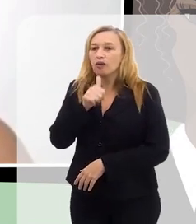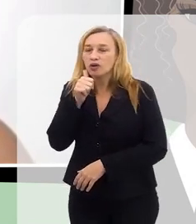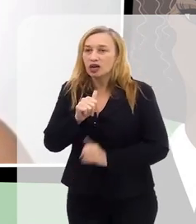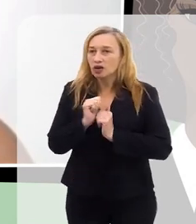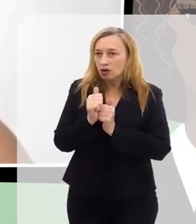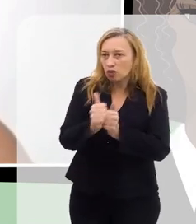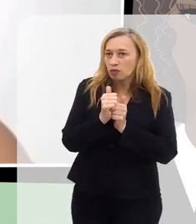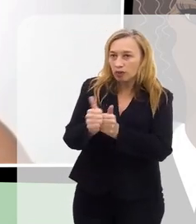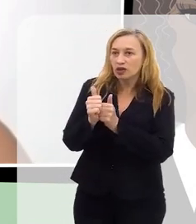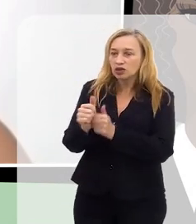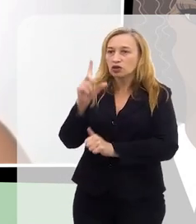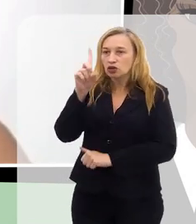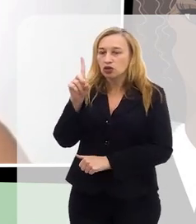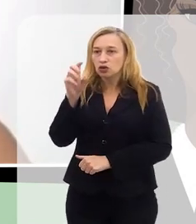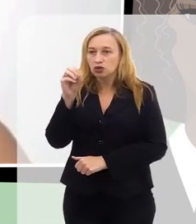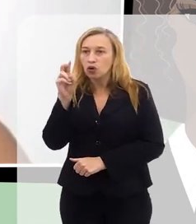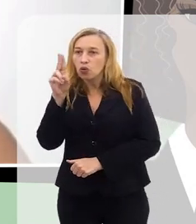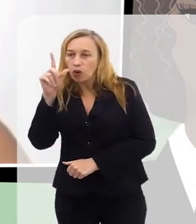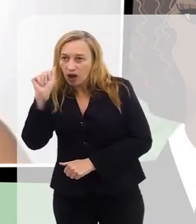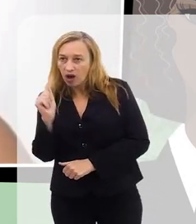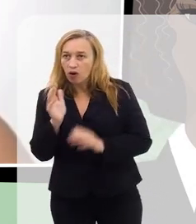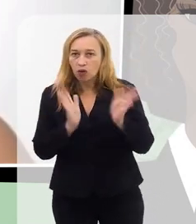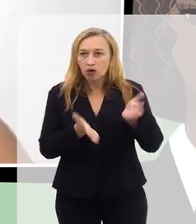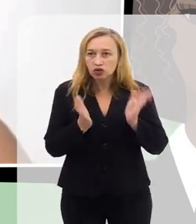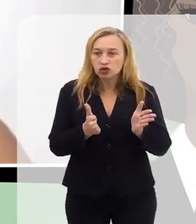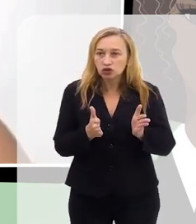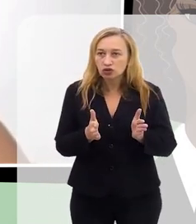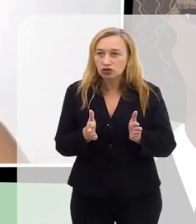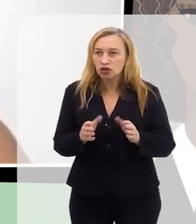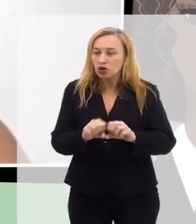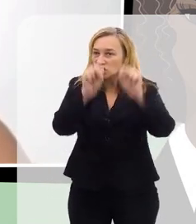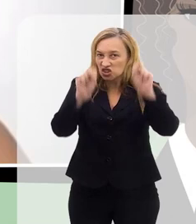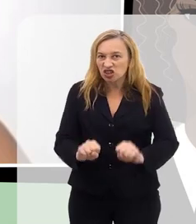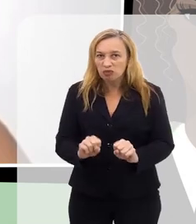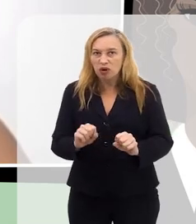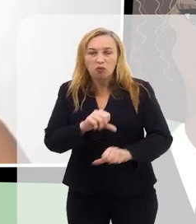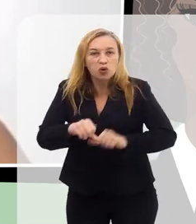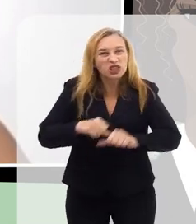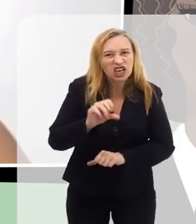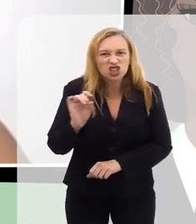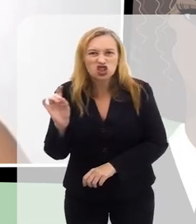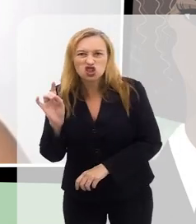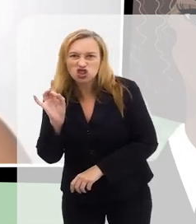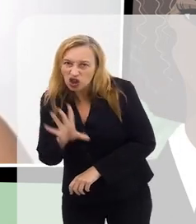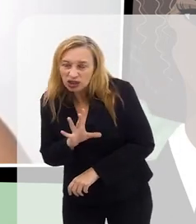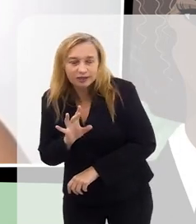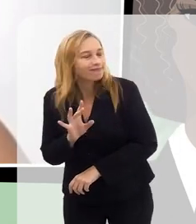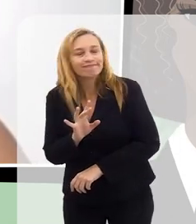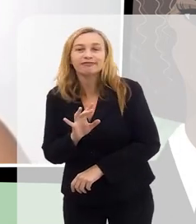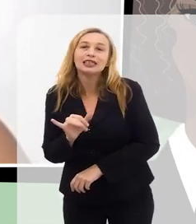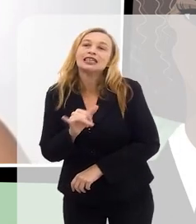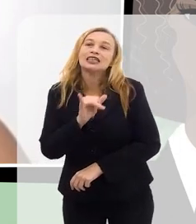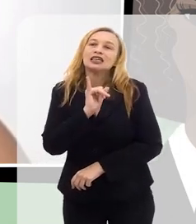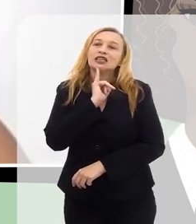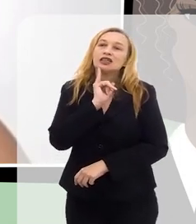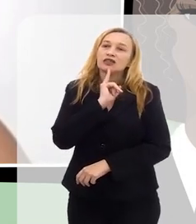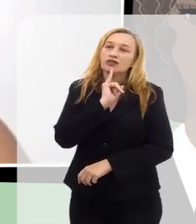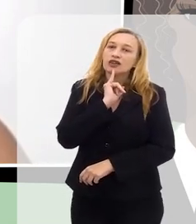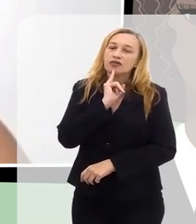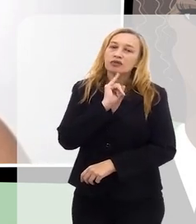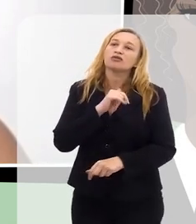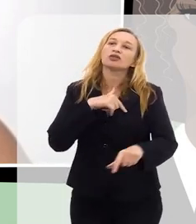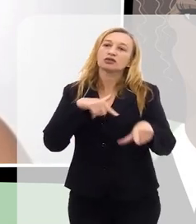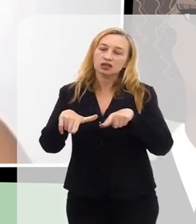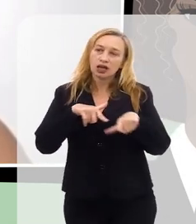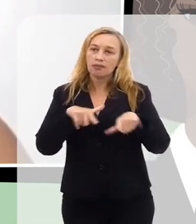muito com as mulheres que eu acompanho como doula hoje é que o sistema não vai mudar sozinho. Que infelizmente a gente tem que